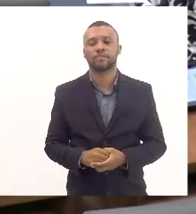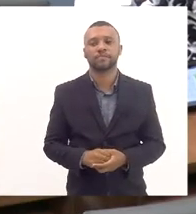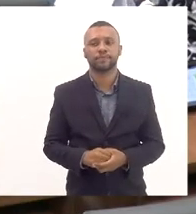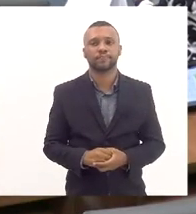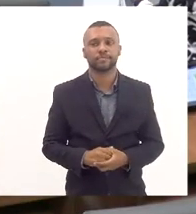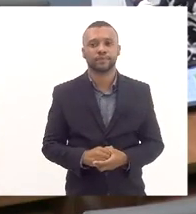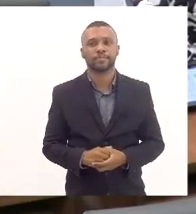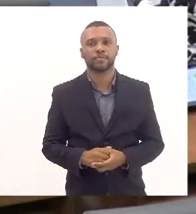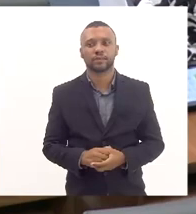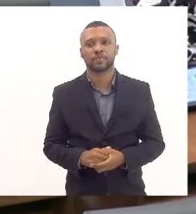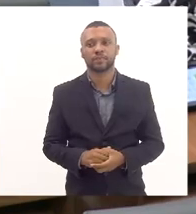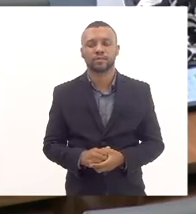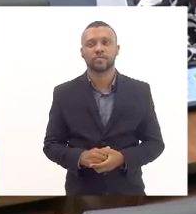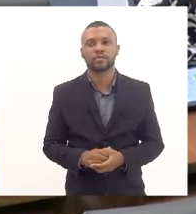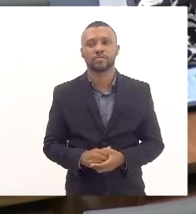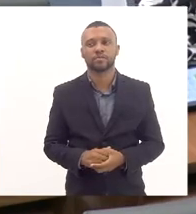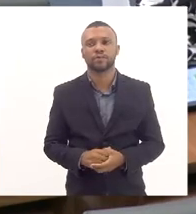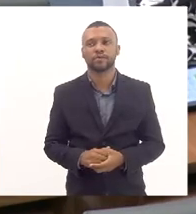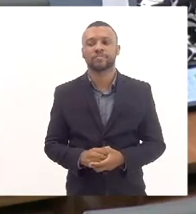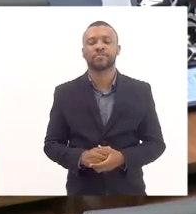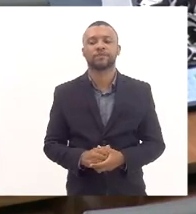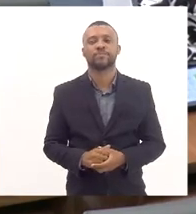E aí